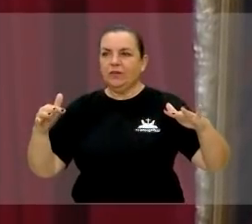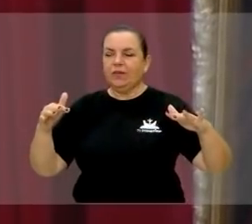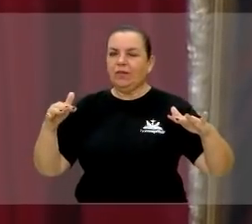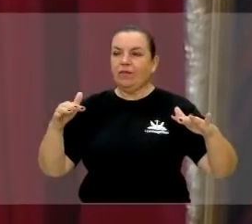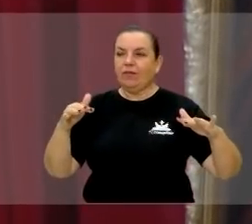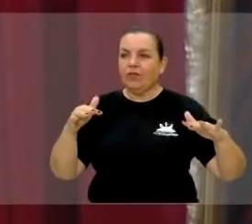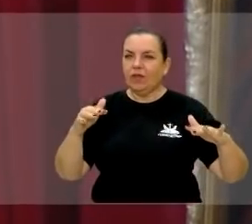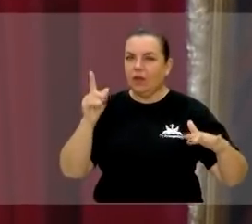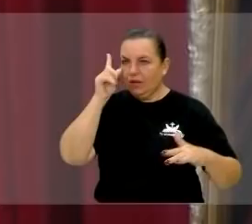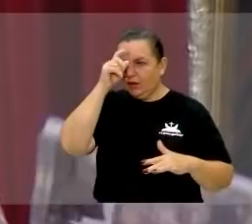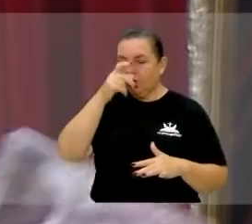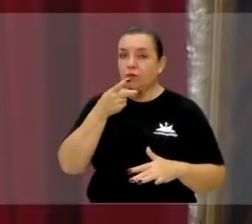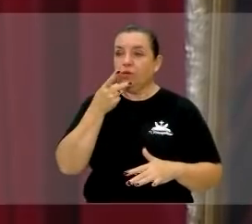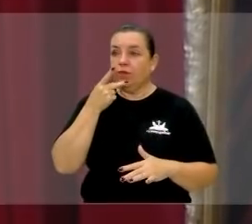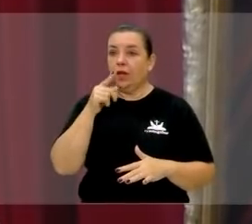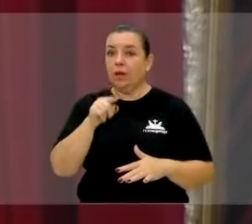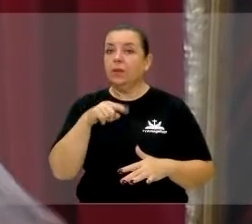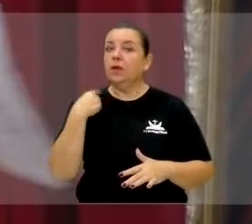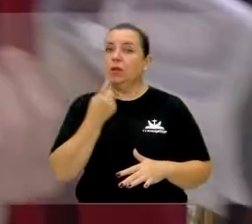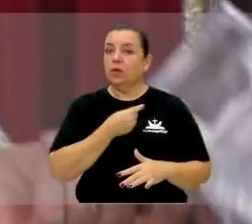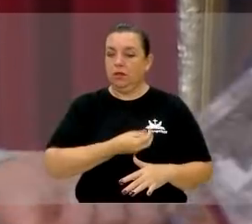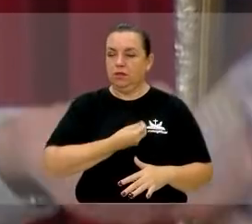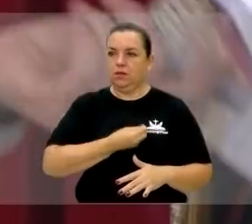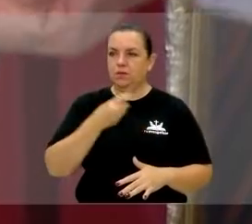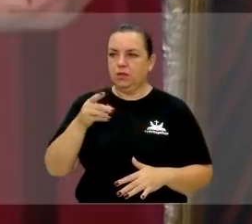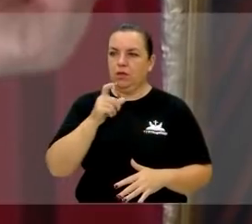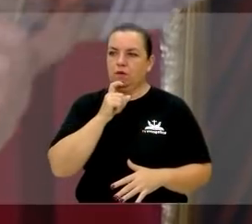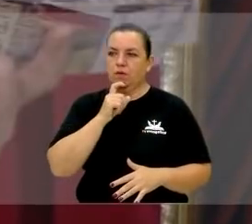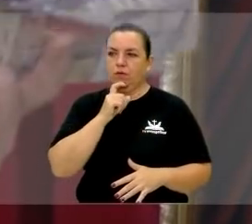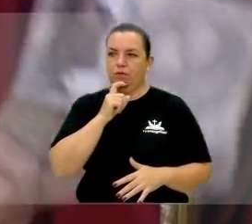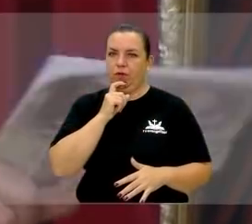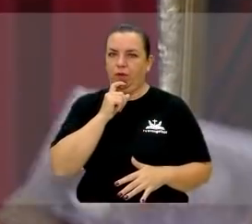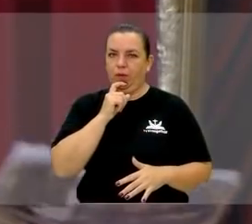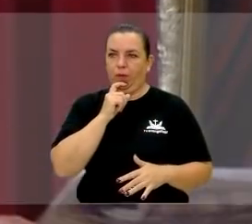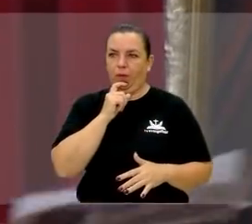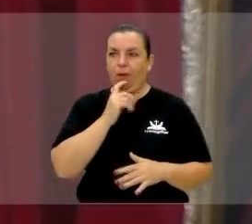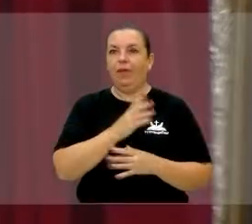É difícil falar isso para nós que estamos com frio e com blusa.